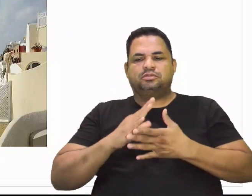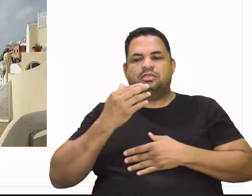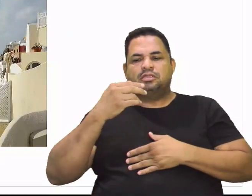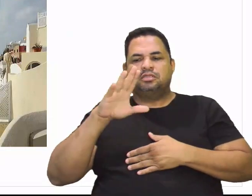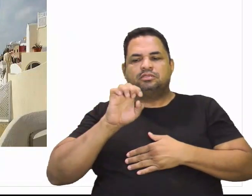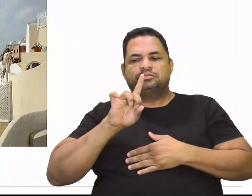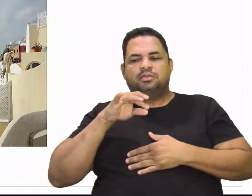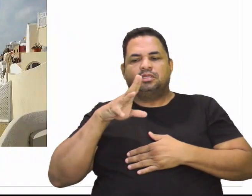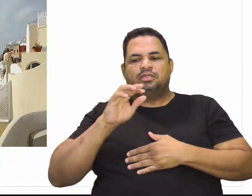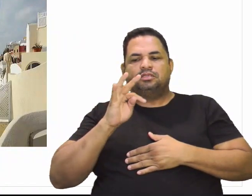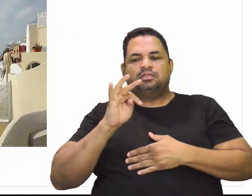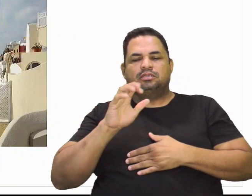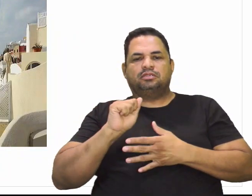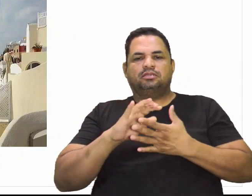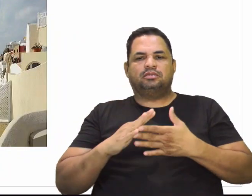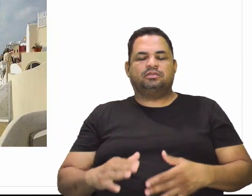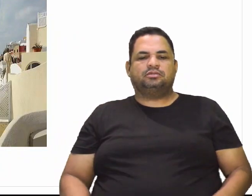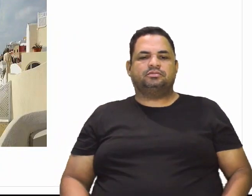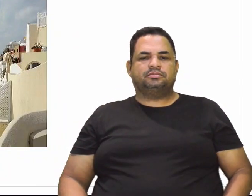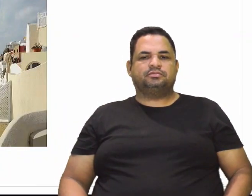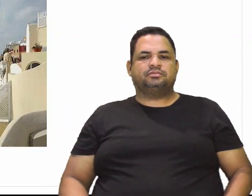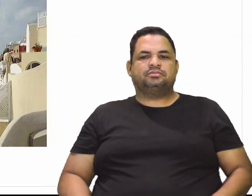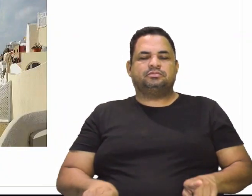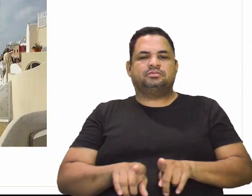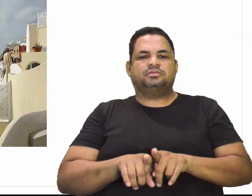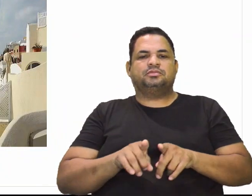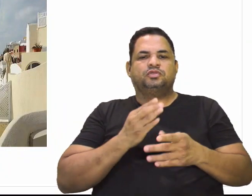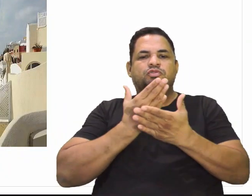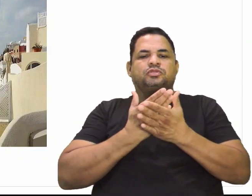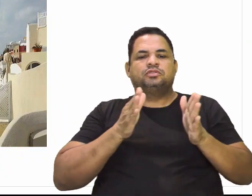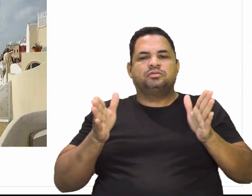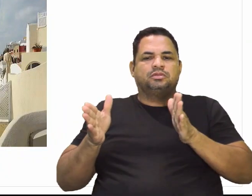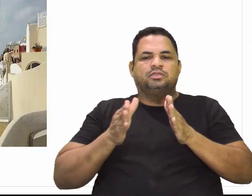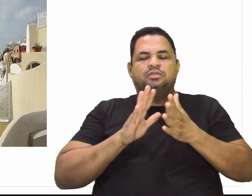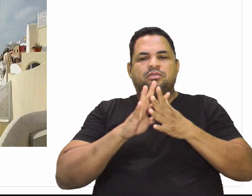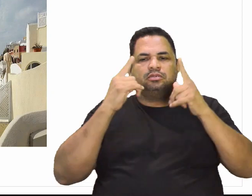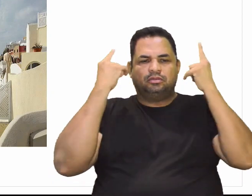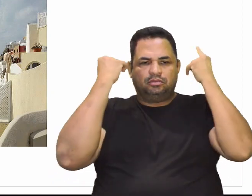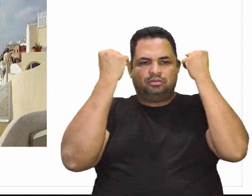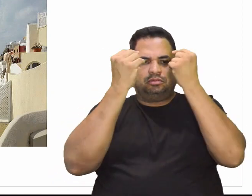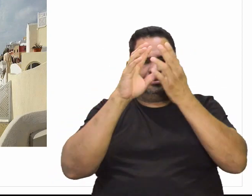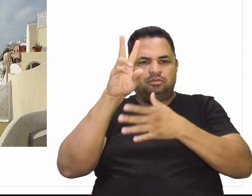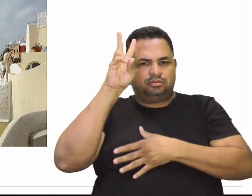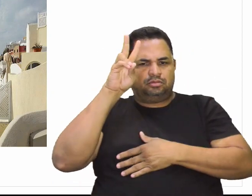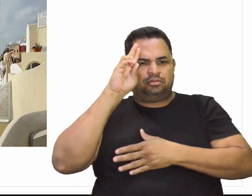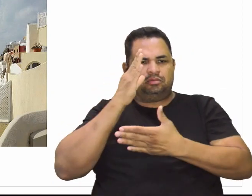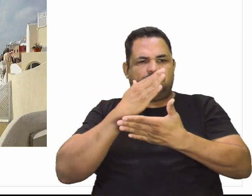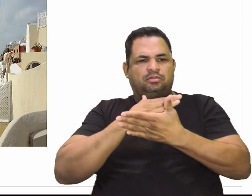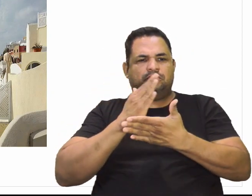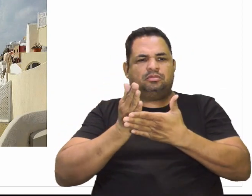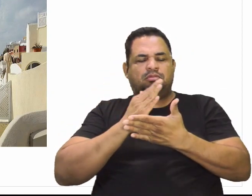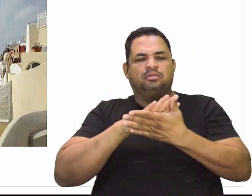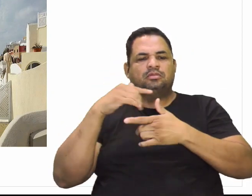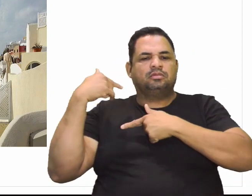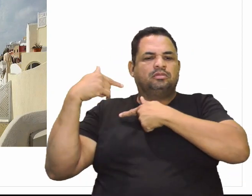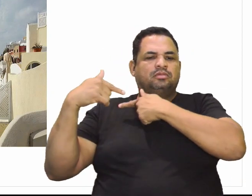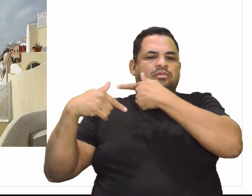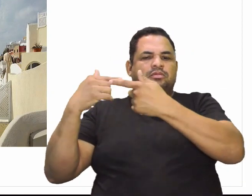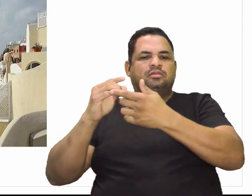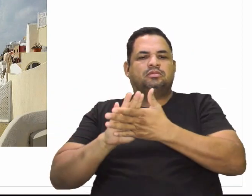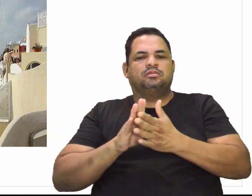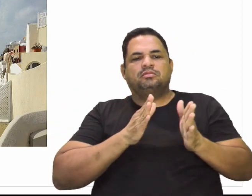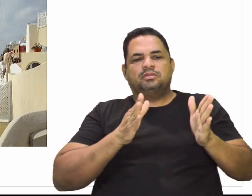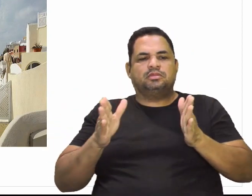Também foi visto o período grego. A história grega ela é dividida tradicionalmente nos